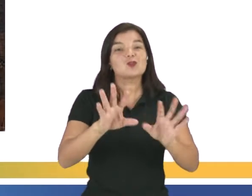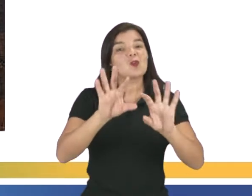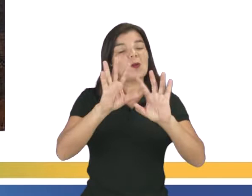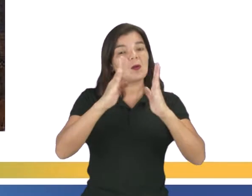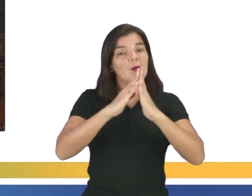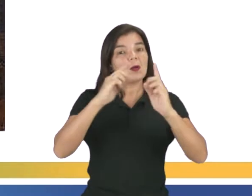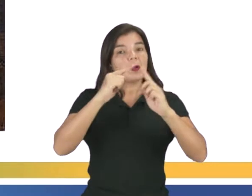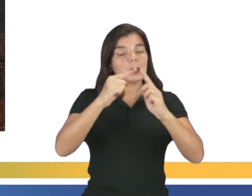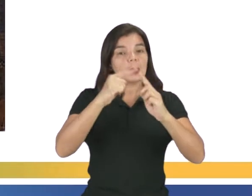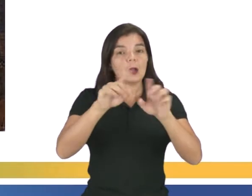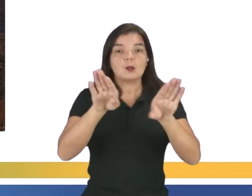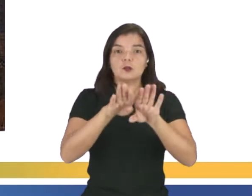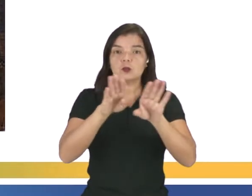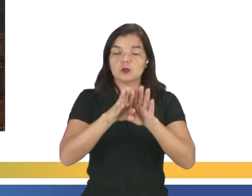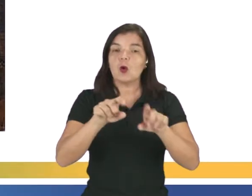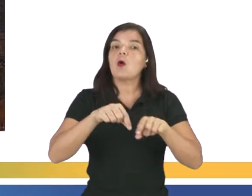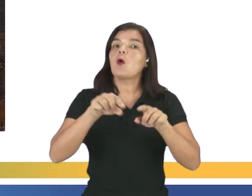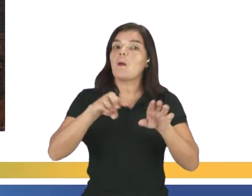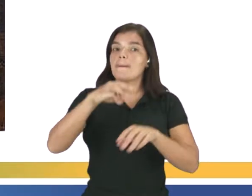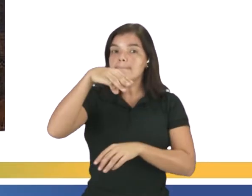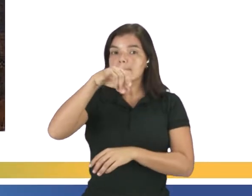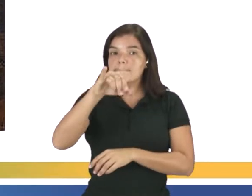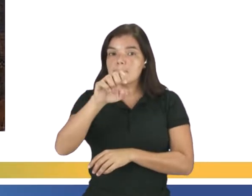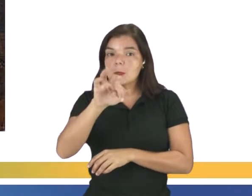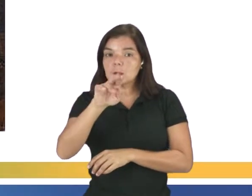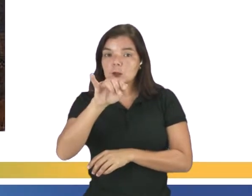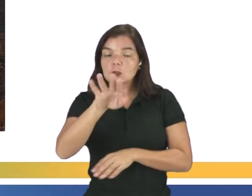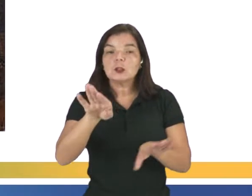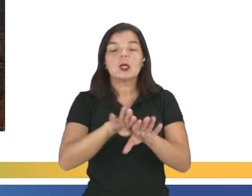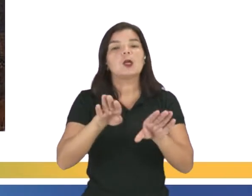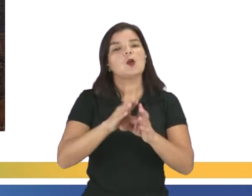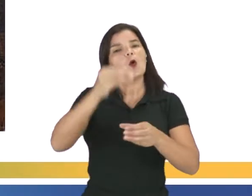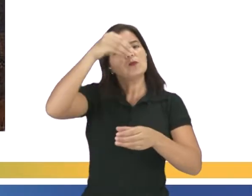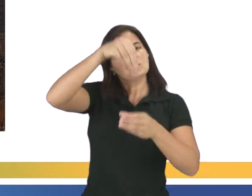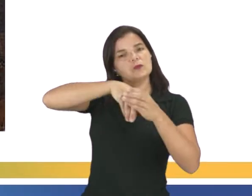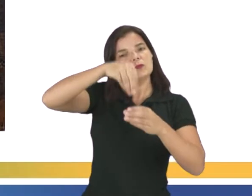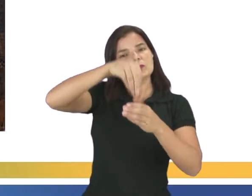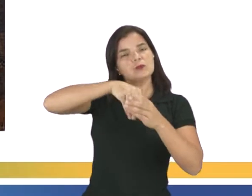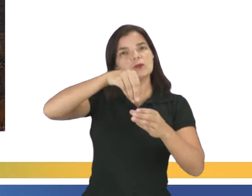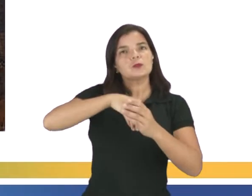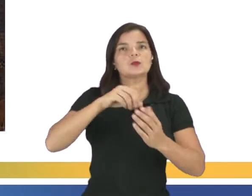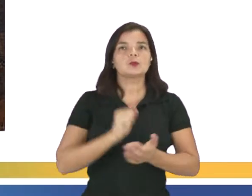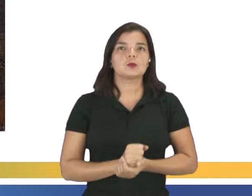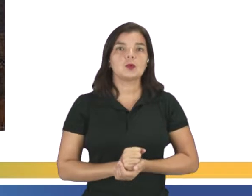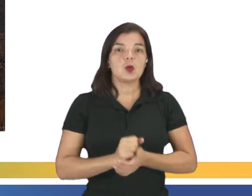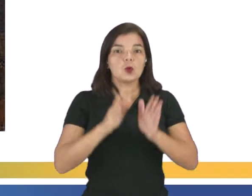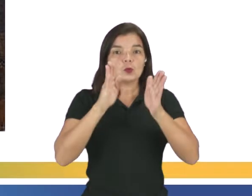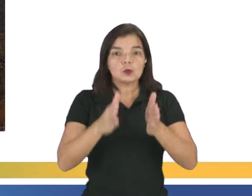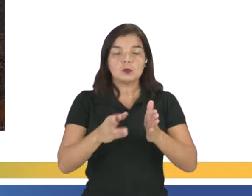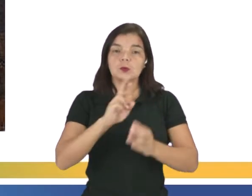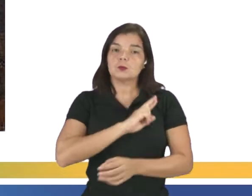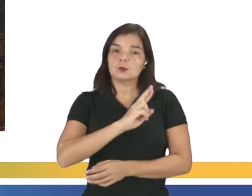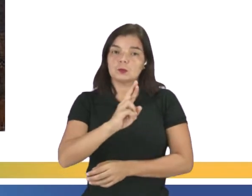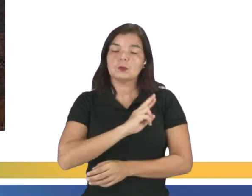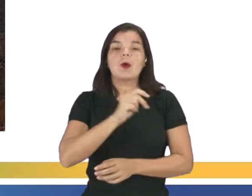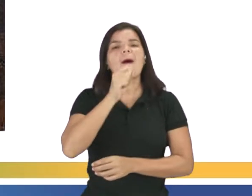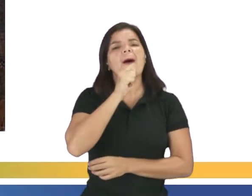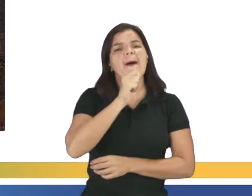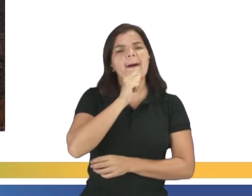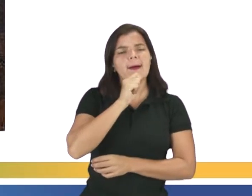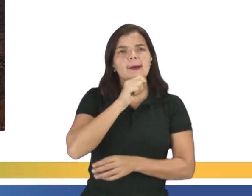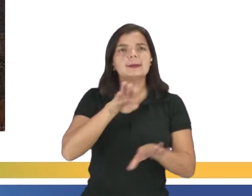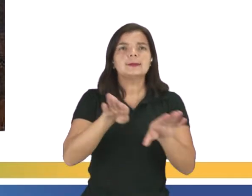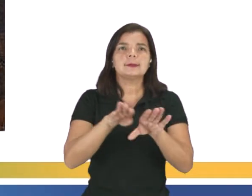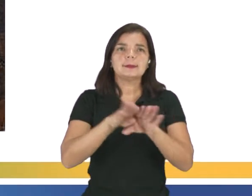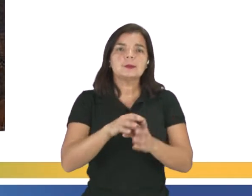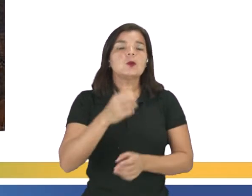apenas para realizar os mistérios no adro ou no edifício interior do centro religioso. Ainda no